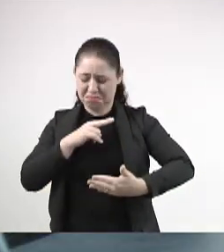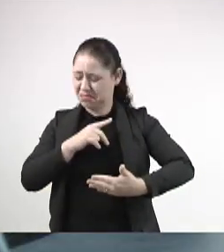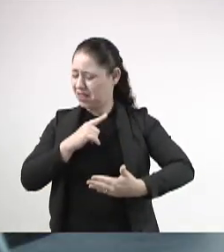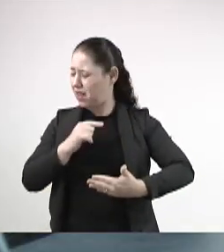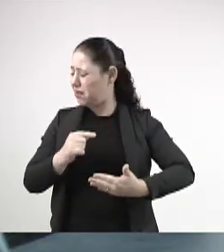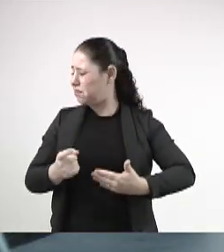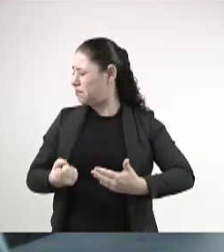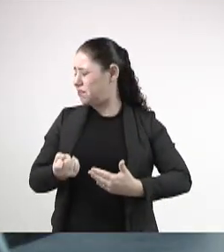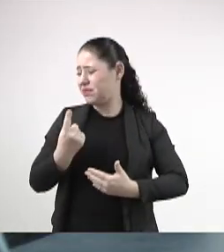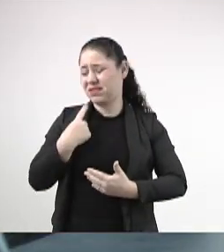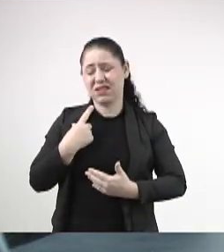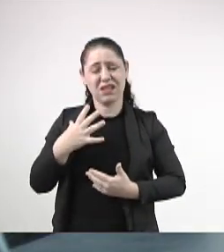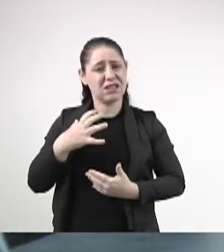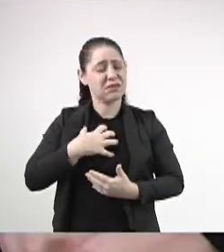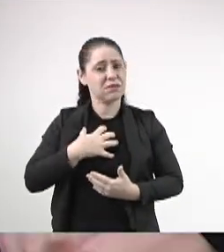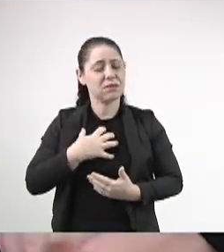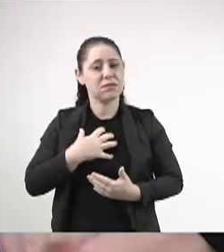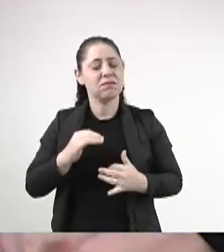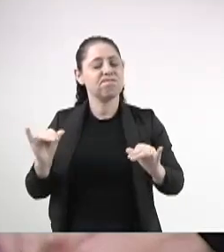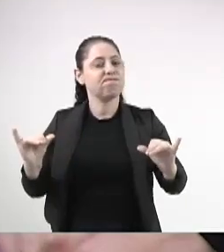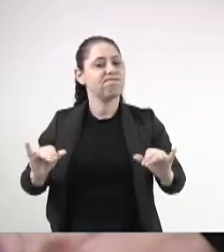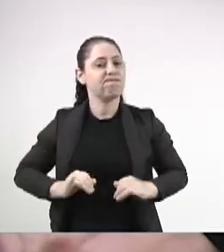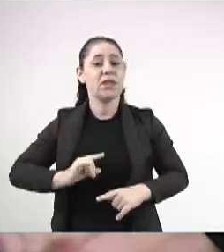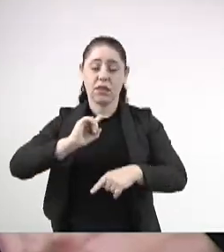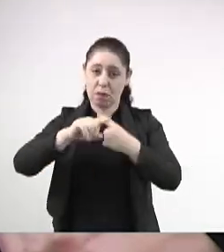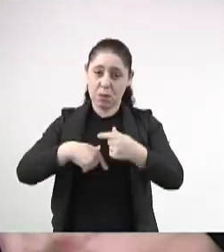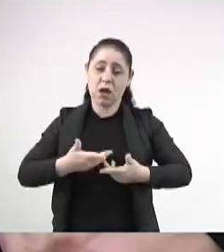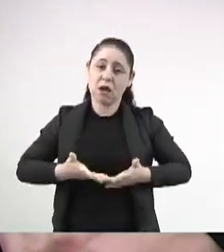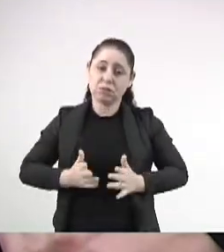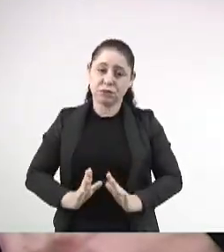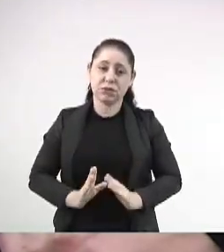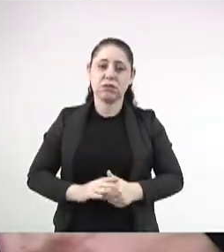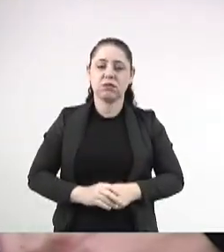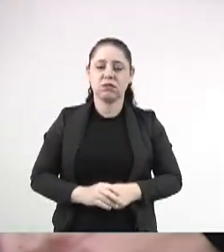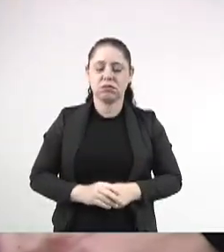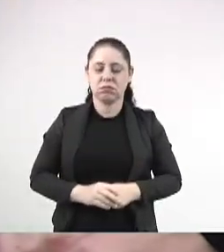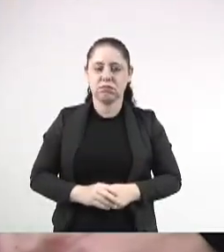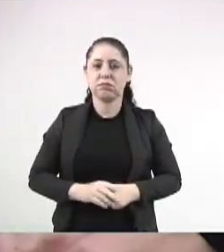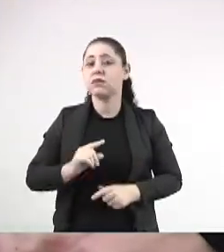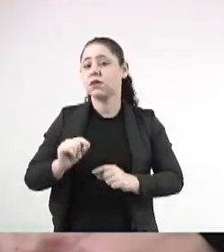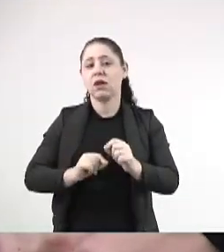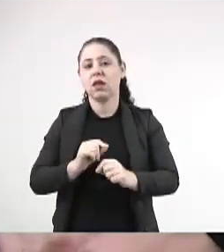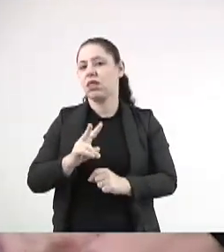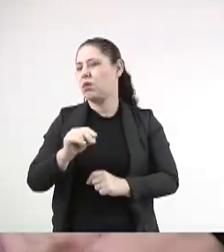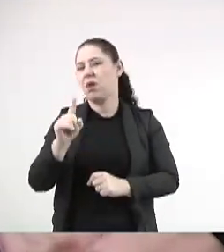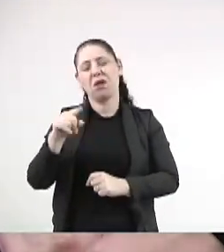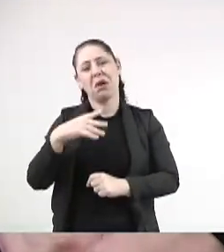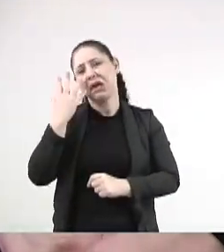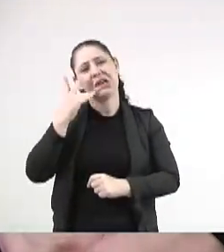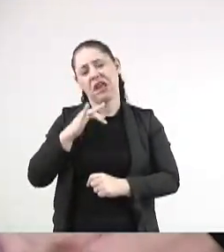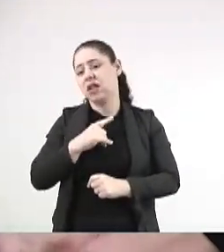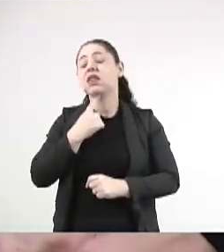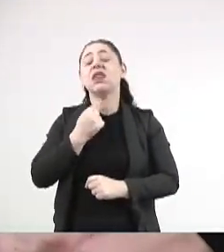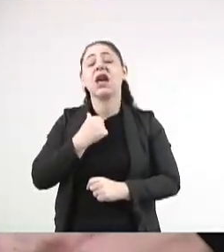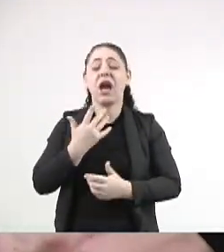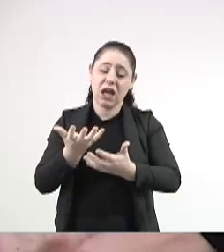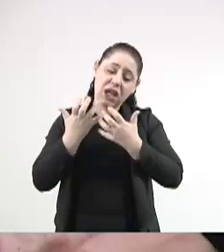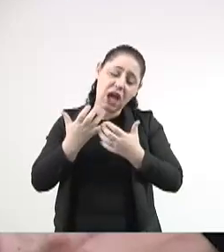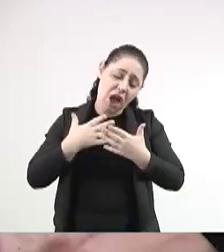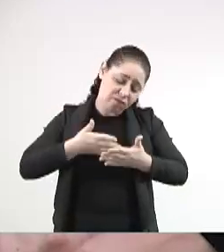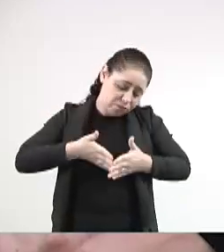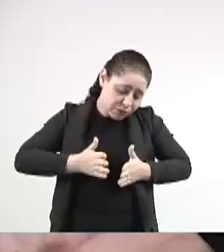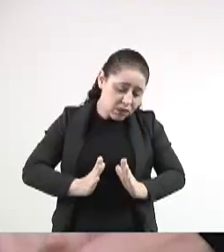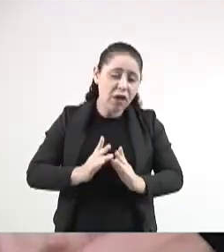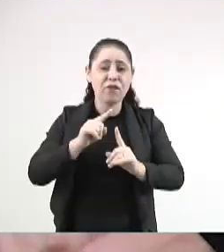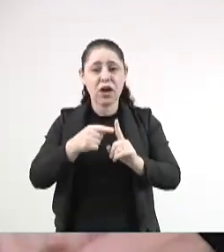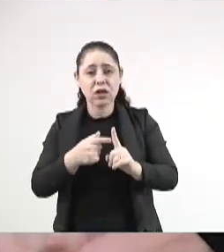de um trauma. Depois essa criança vai vir ao mundo. Ela não é uma criança desejada.